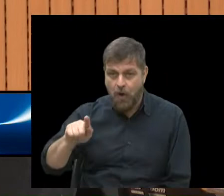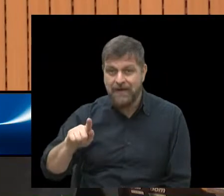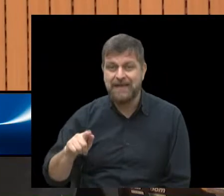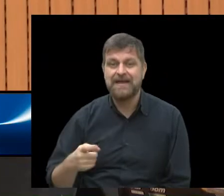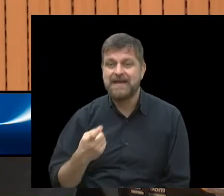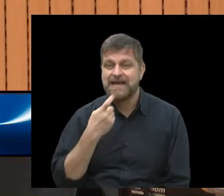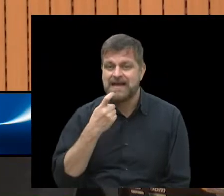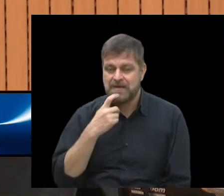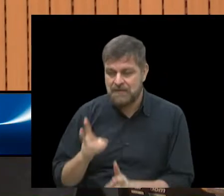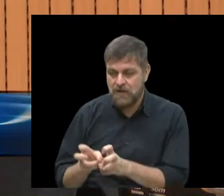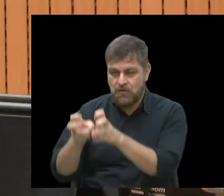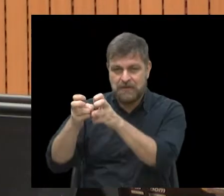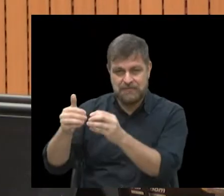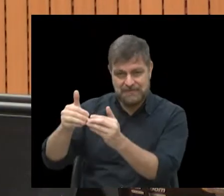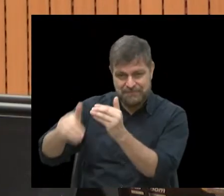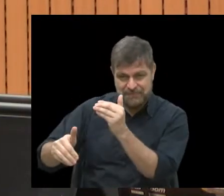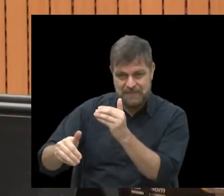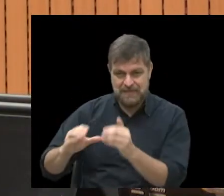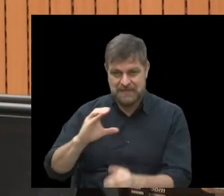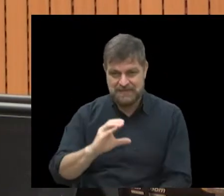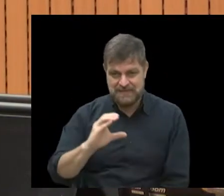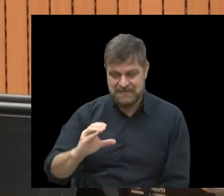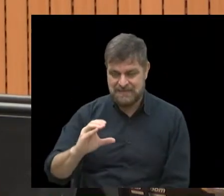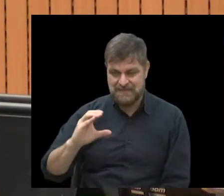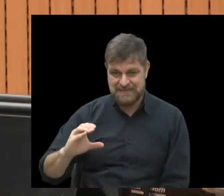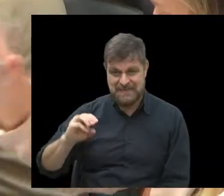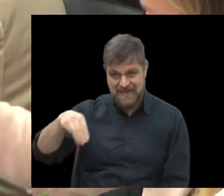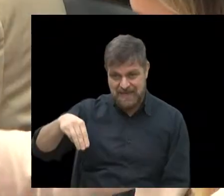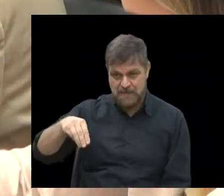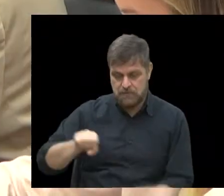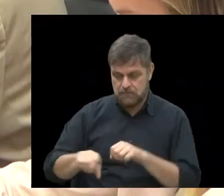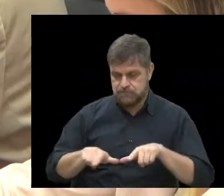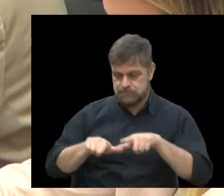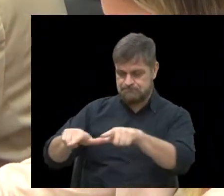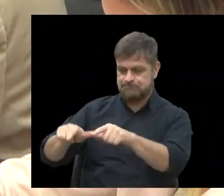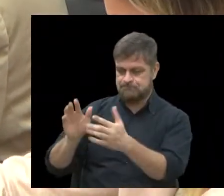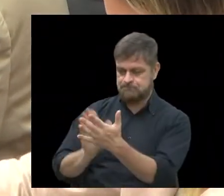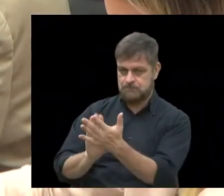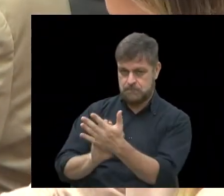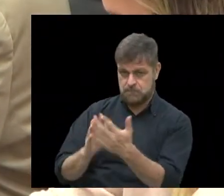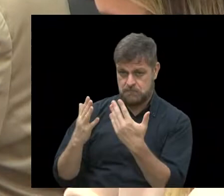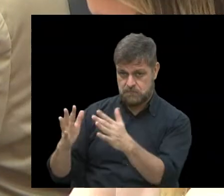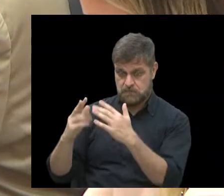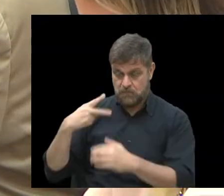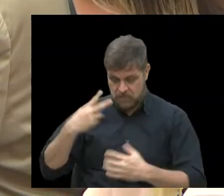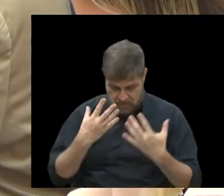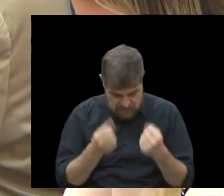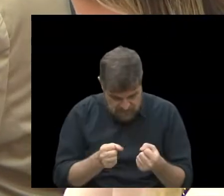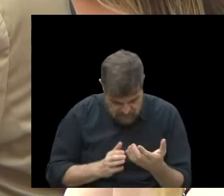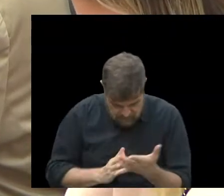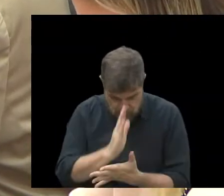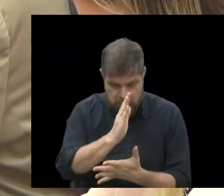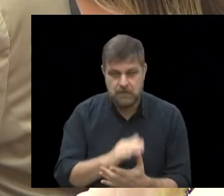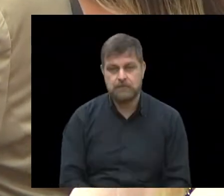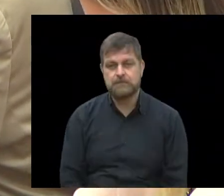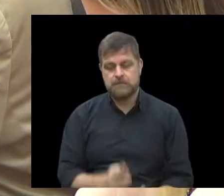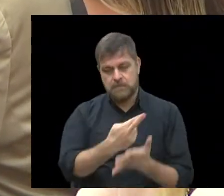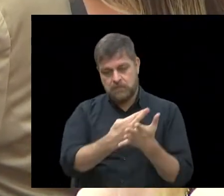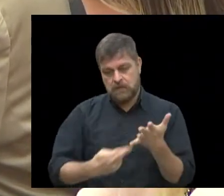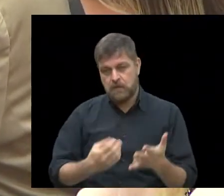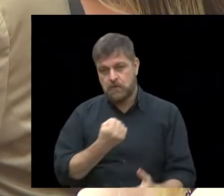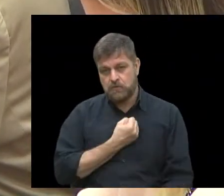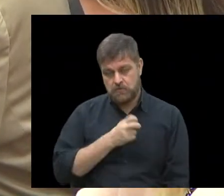Câncer de Mama, CCCM. Em votação. Favoráveis permaneçam como estão. Aprovado. Requerimento